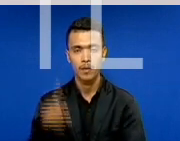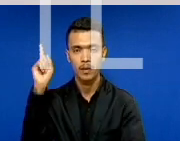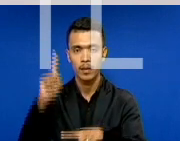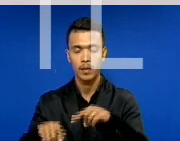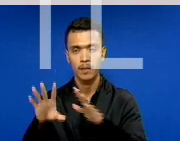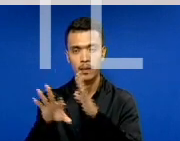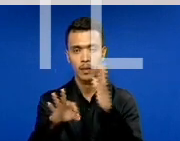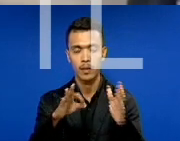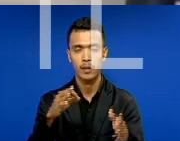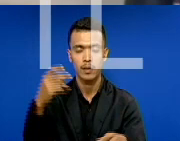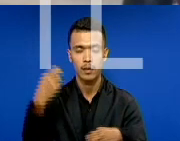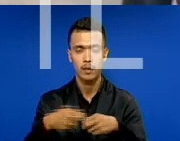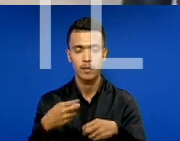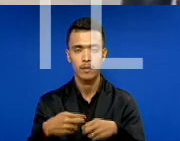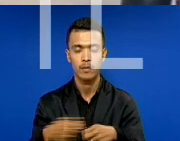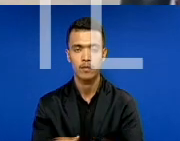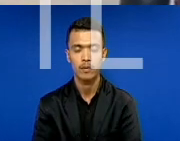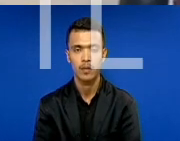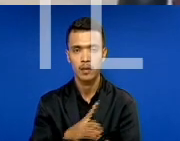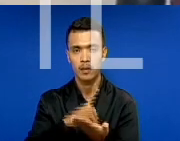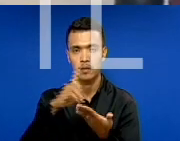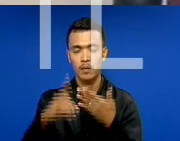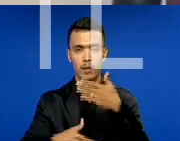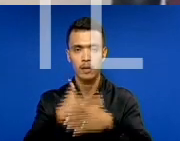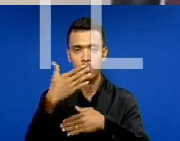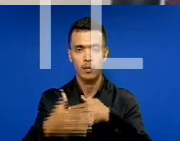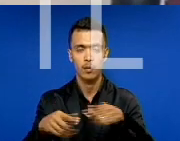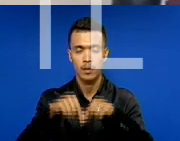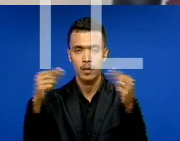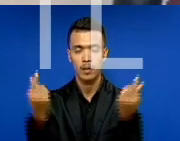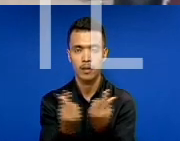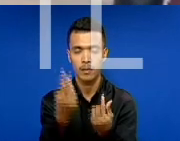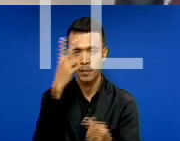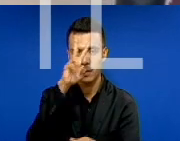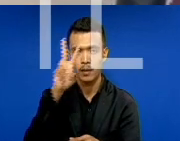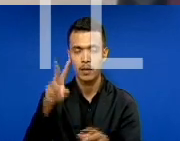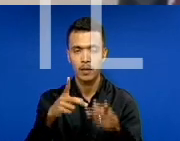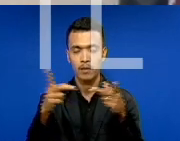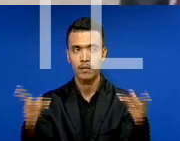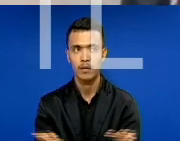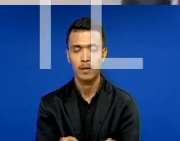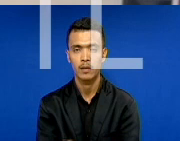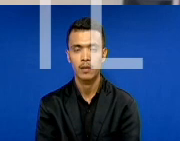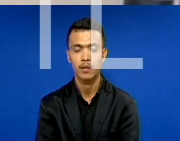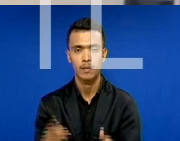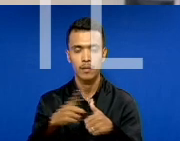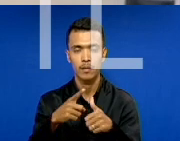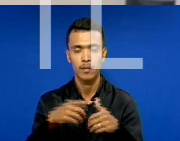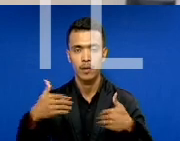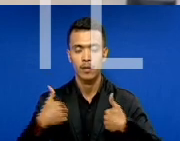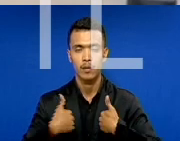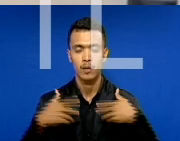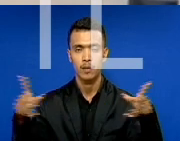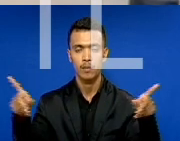hetan desentendimento. Semana oin, ekipa halo identifikasaun placa toponomia dahuluk iha